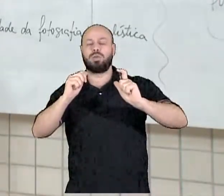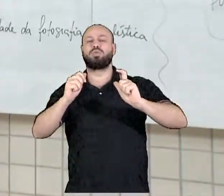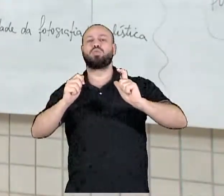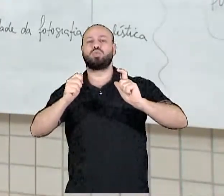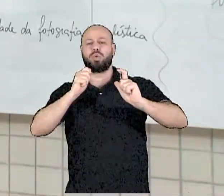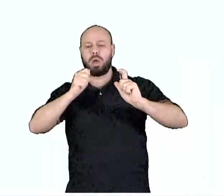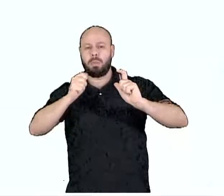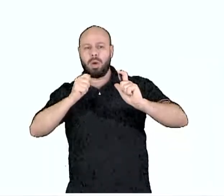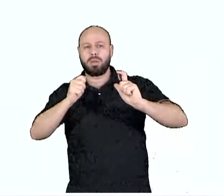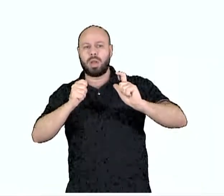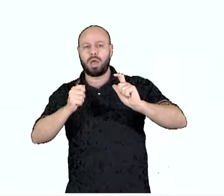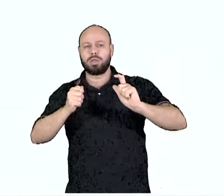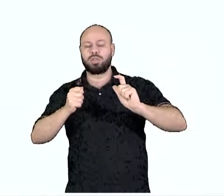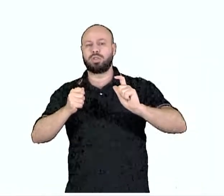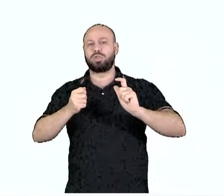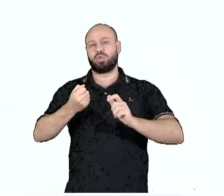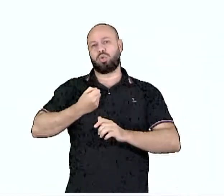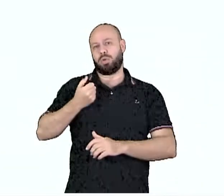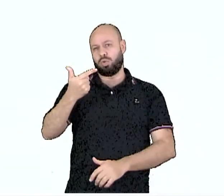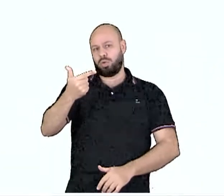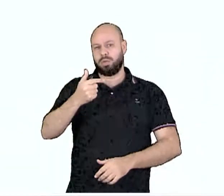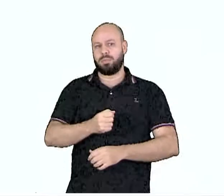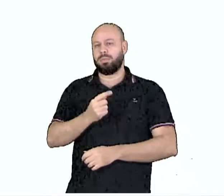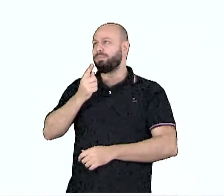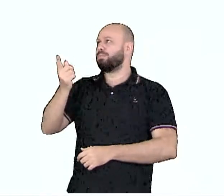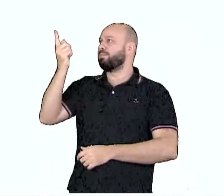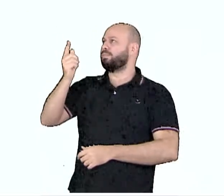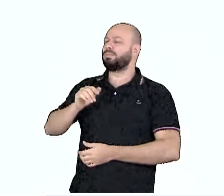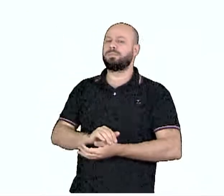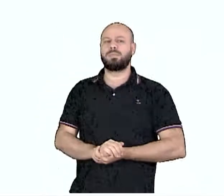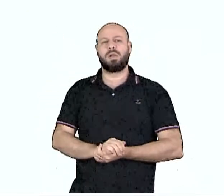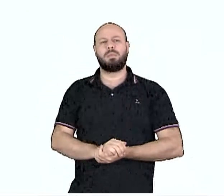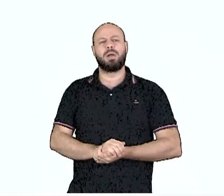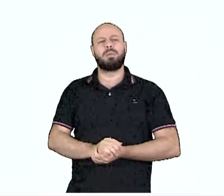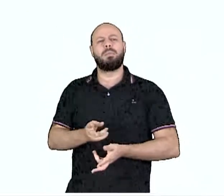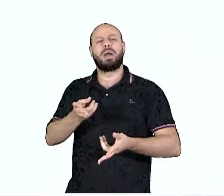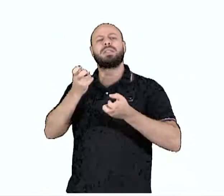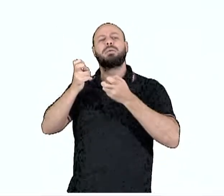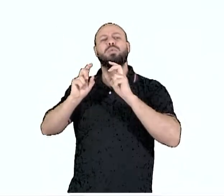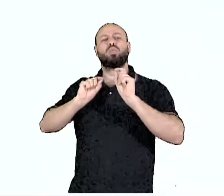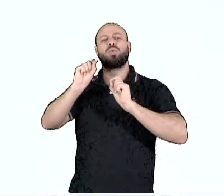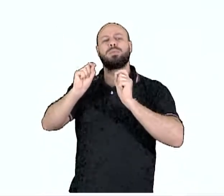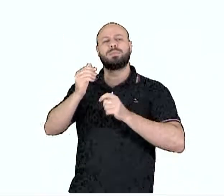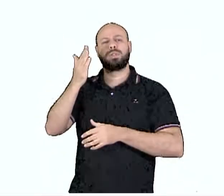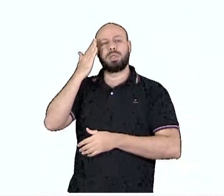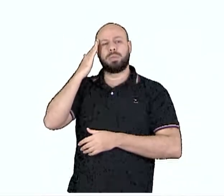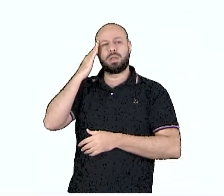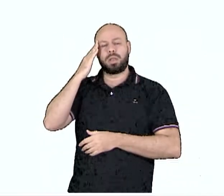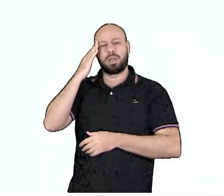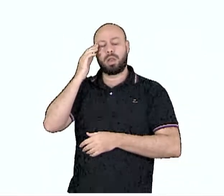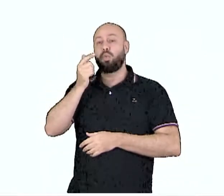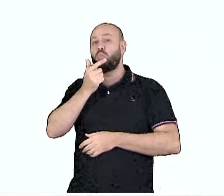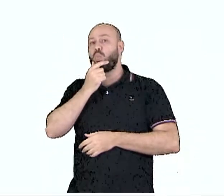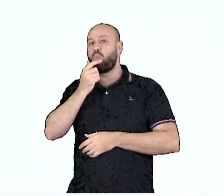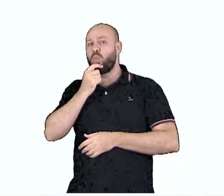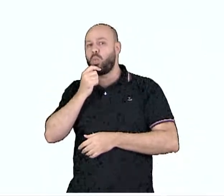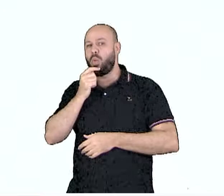2. Na tela, por favor. E essa fotoreportagem, o que vocês conseguem perceber aí? Um homem, o